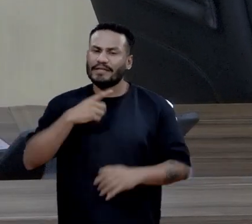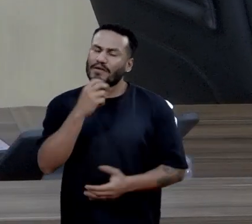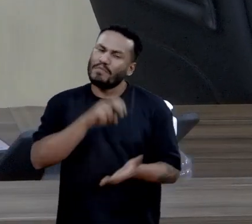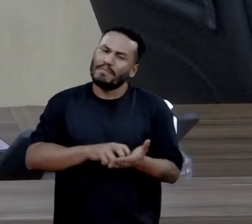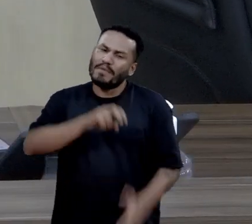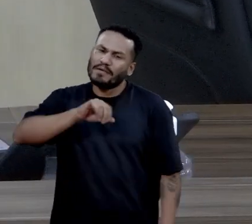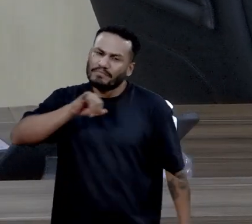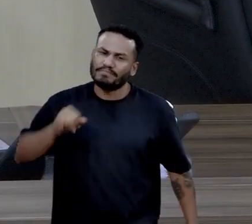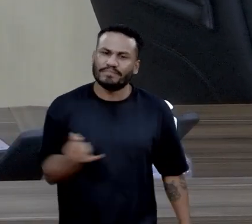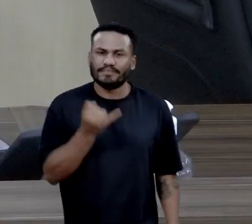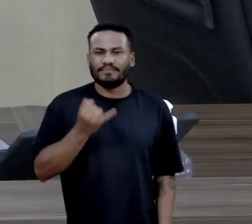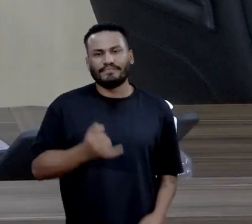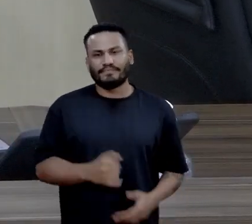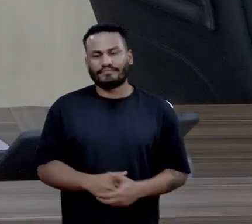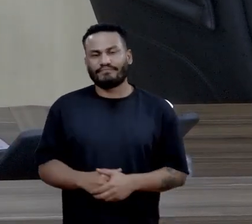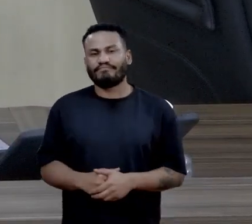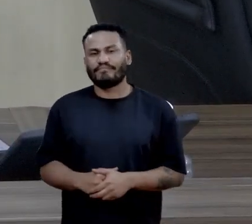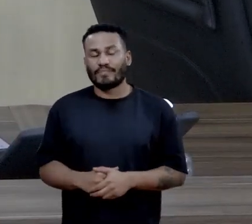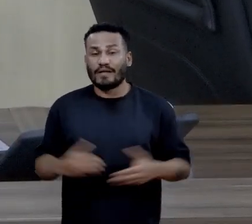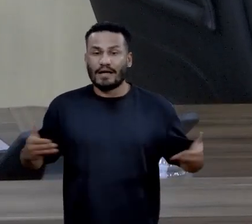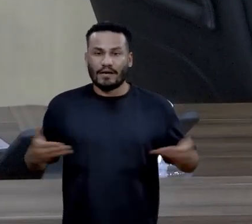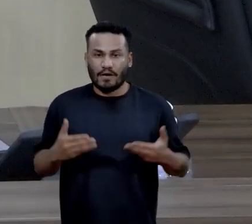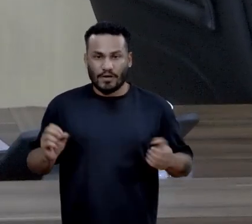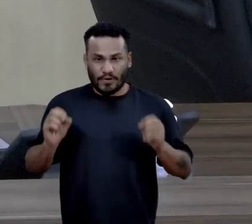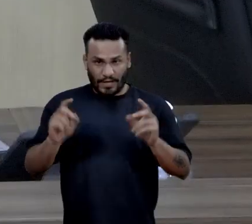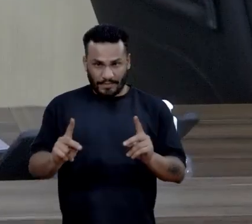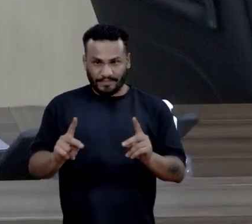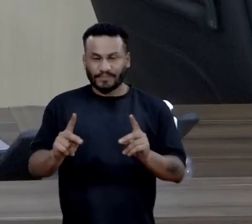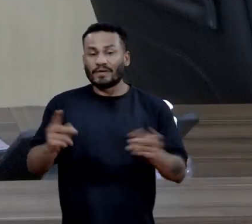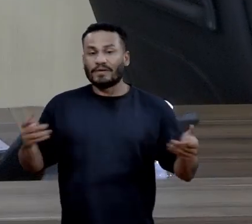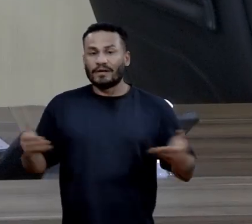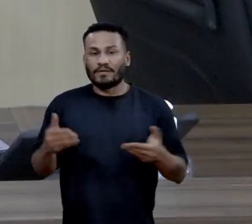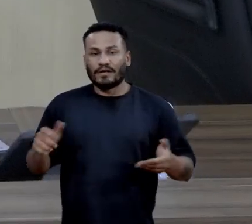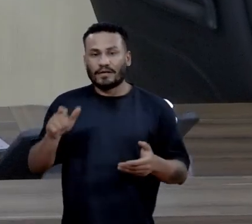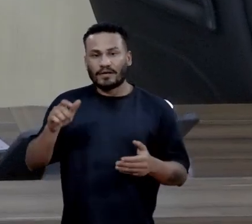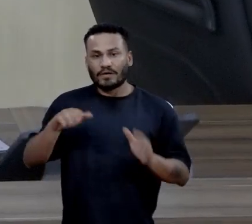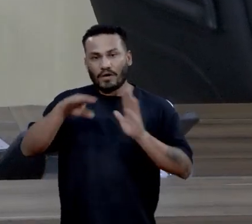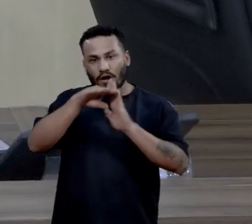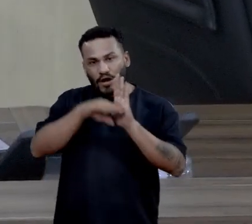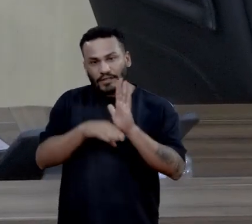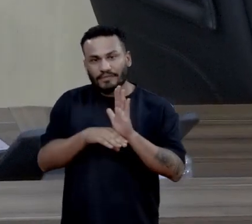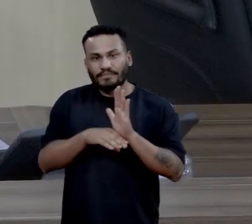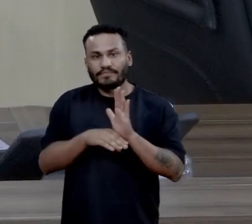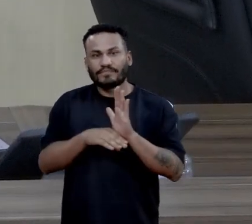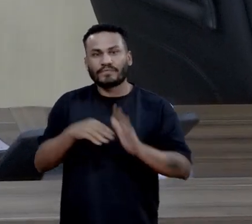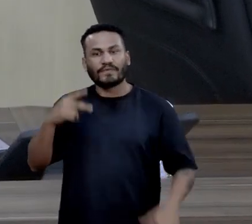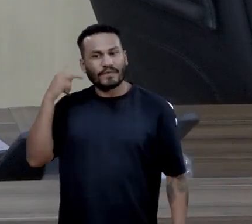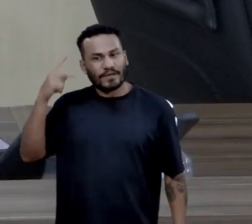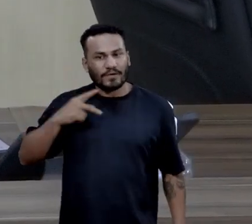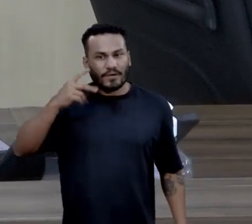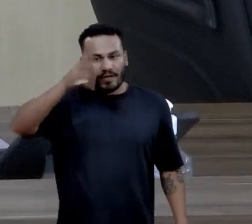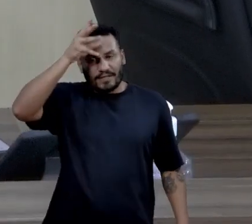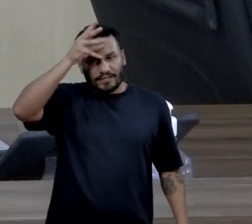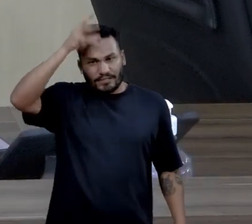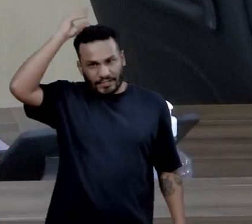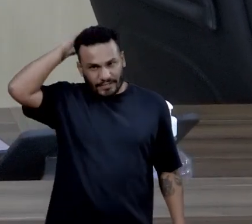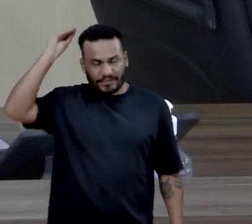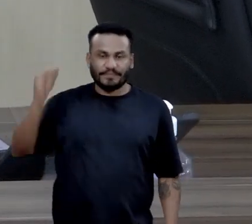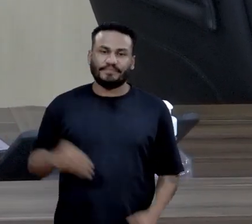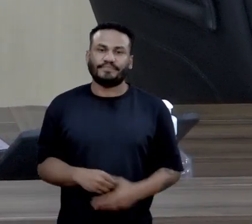manhã proveitosa. Agora sim, ouço pela ordem o vereador